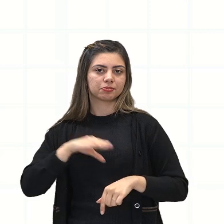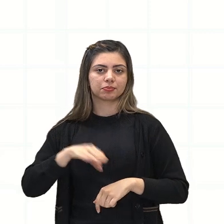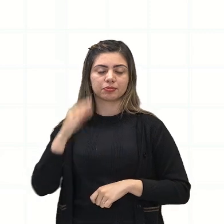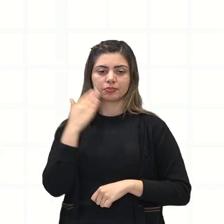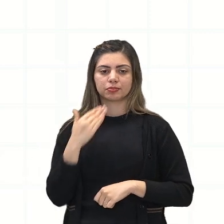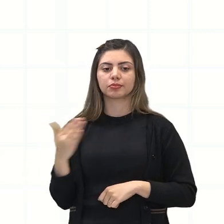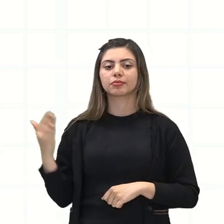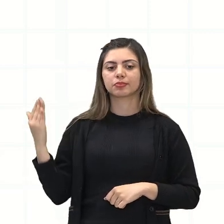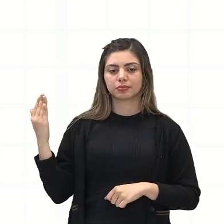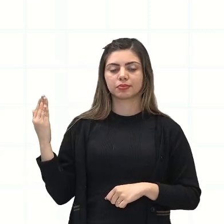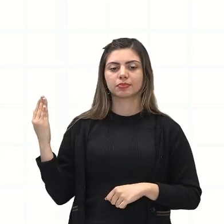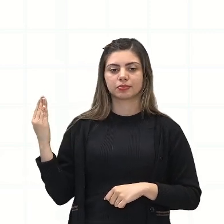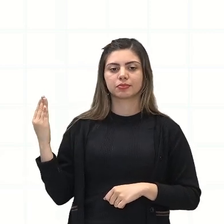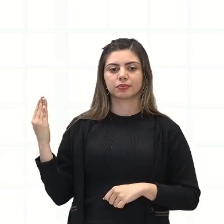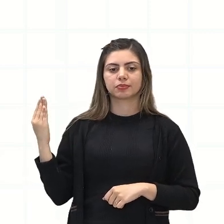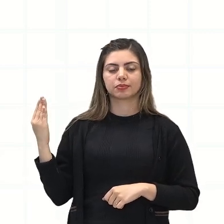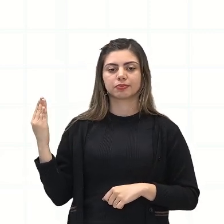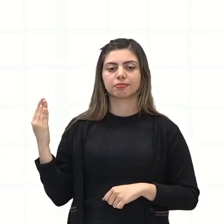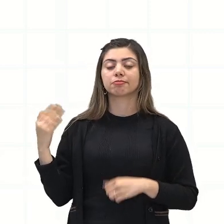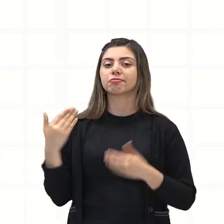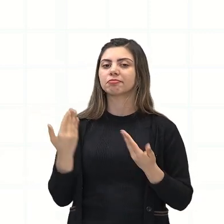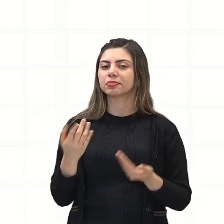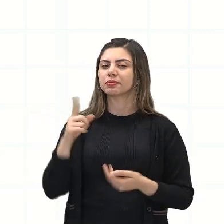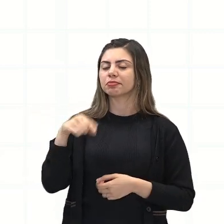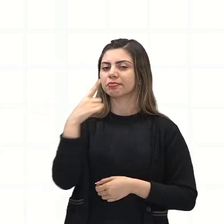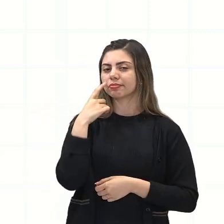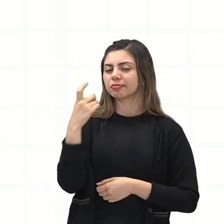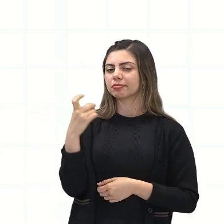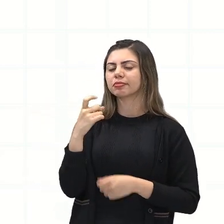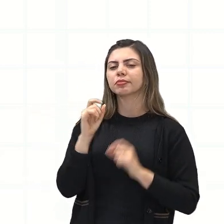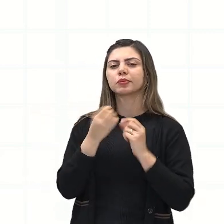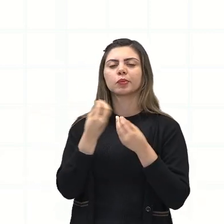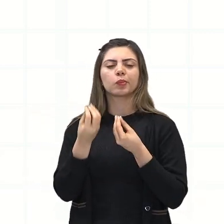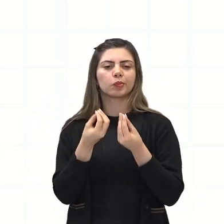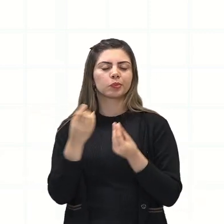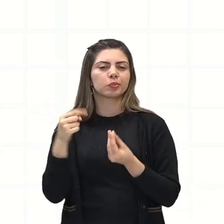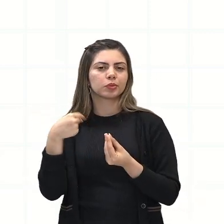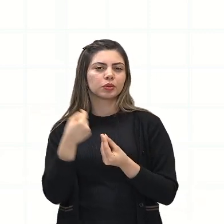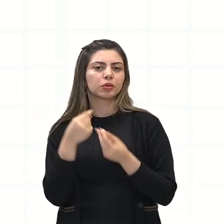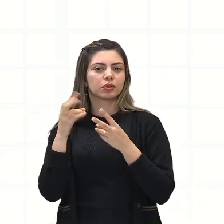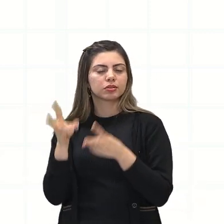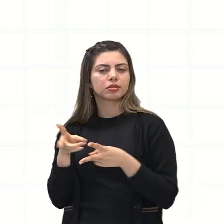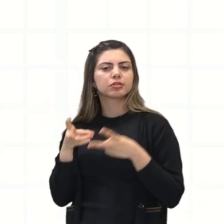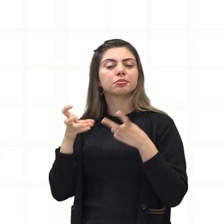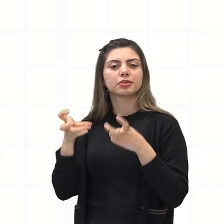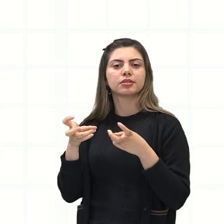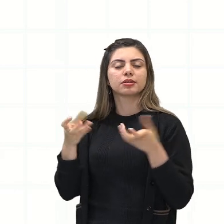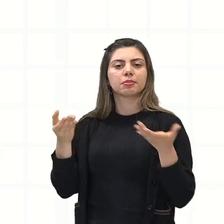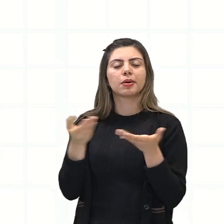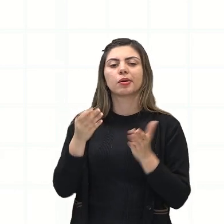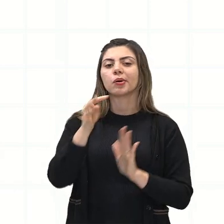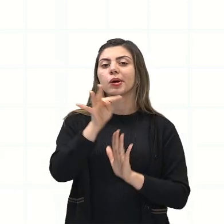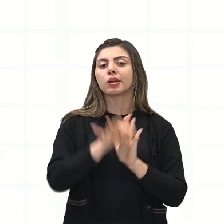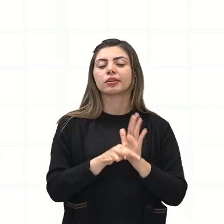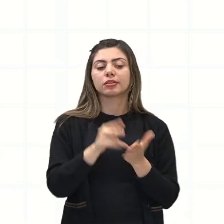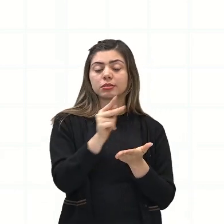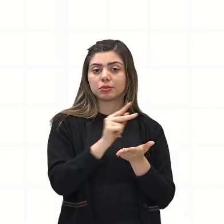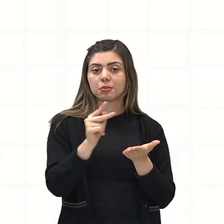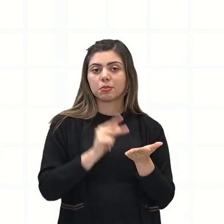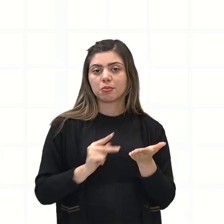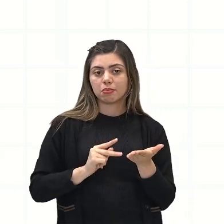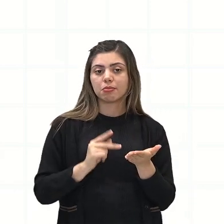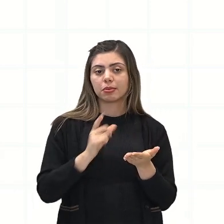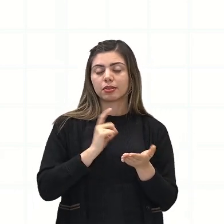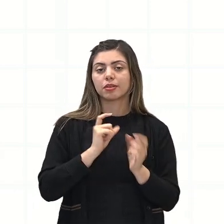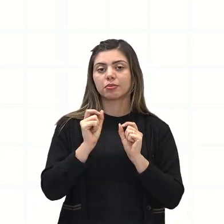onda, a onda. É bastante interessante que a gente comece a observar aqui que no nosso poema nós temos